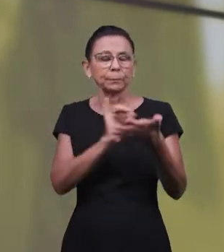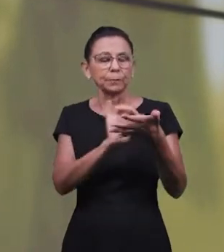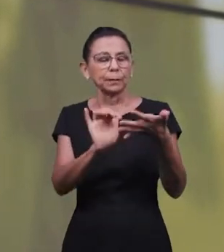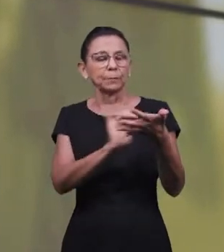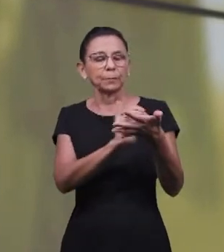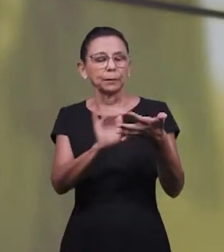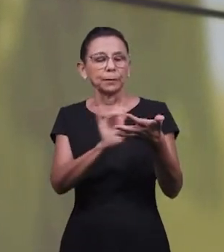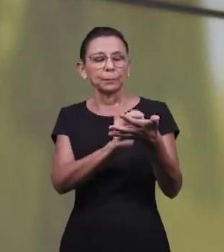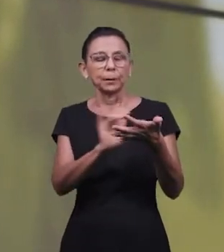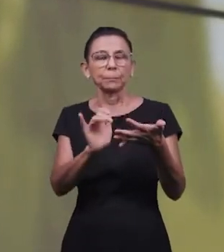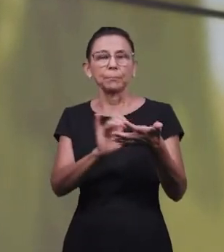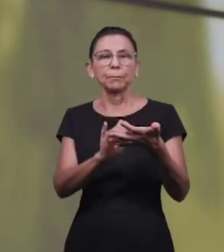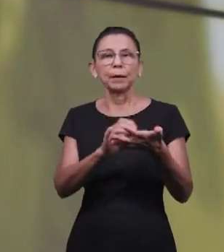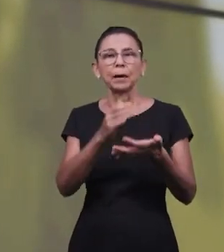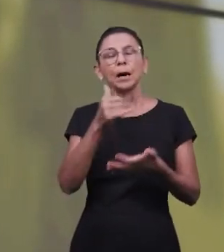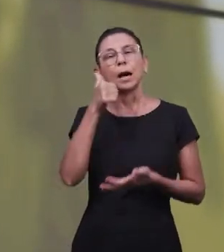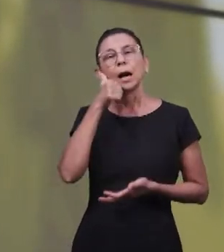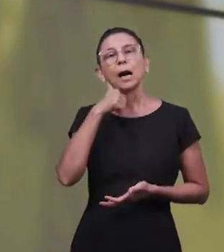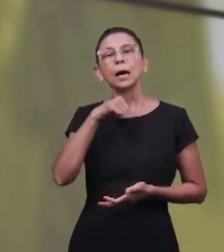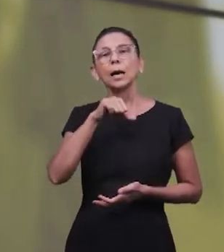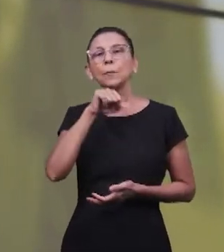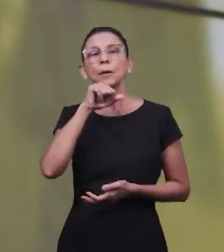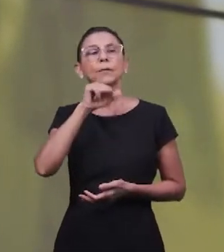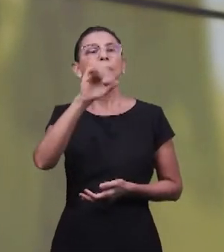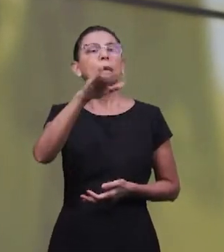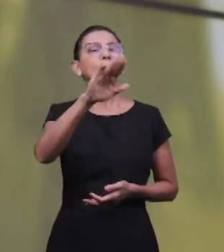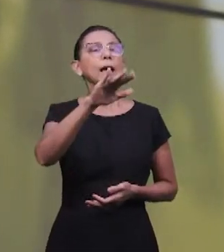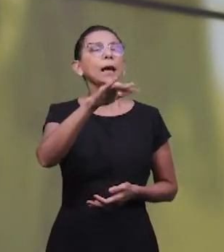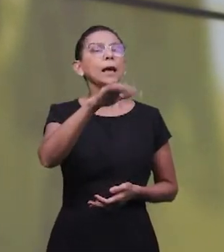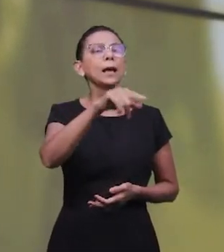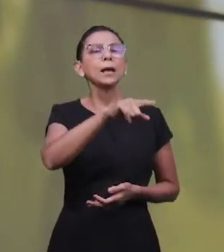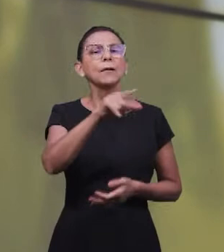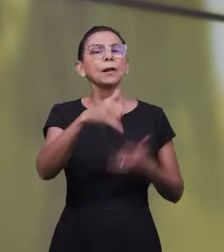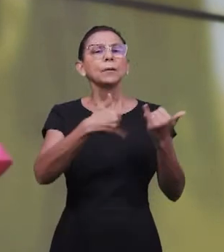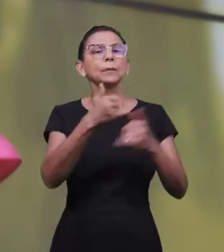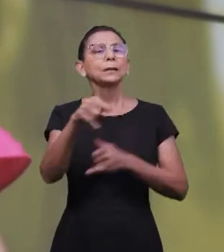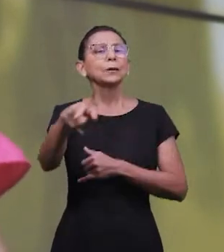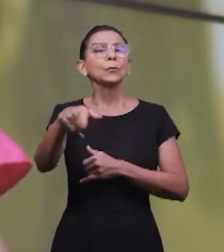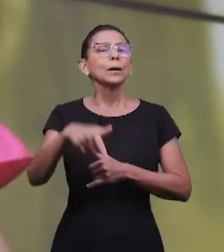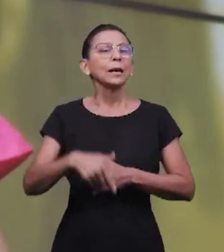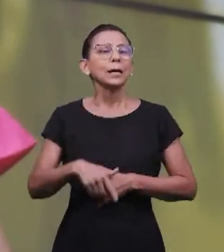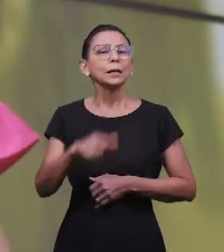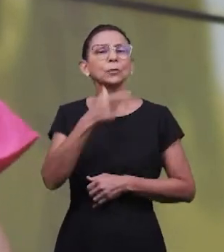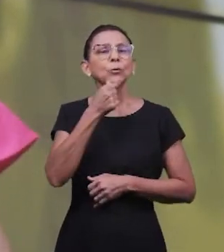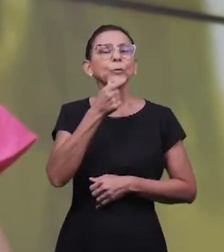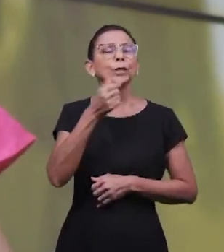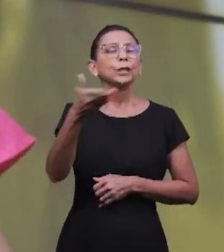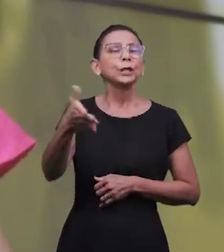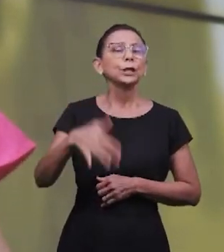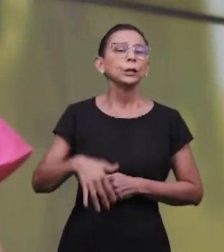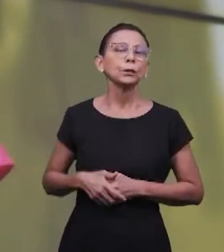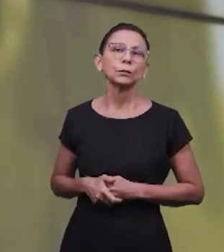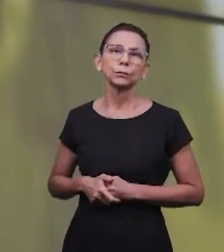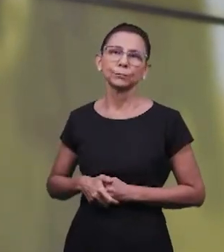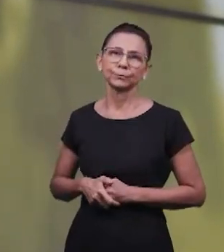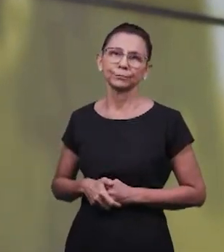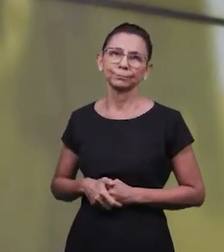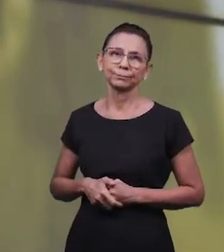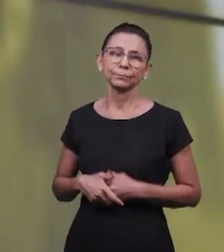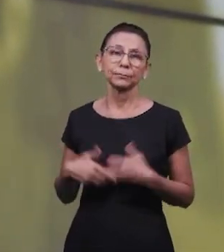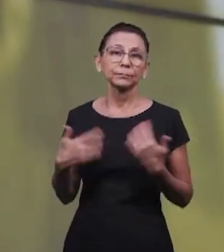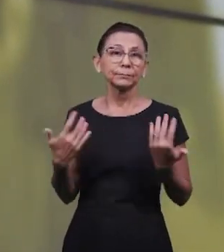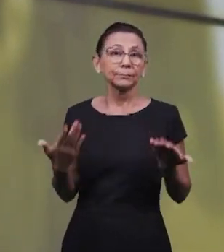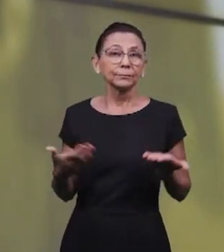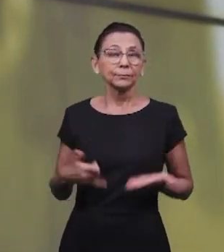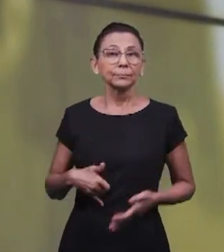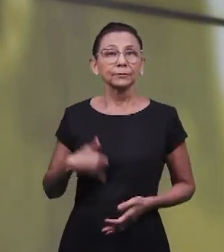E o pai briga com ele porque ele está ocupado. Então, essa criança de 7 anos de idade, quão sério, pastor,